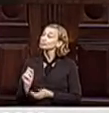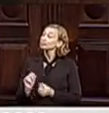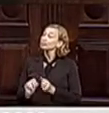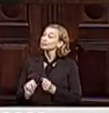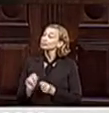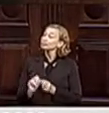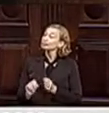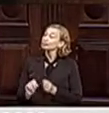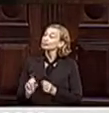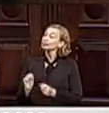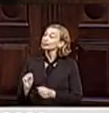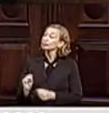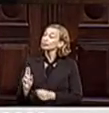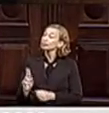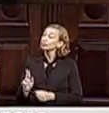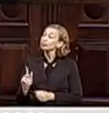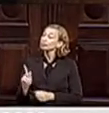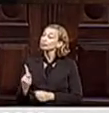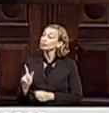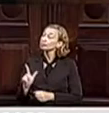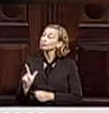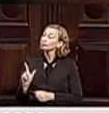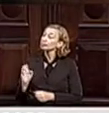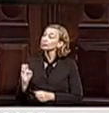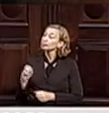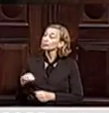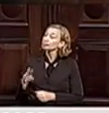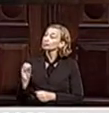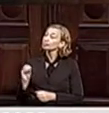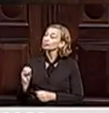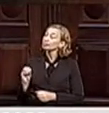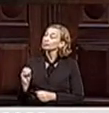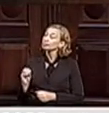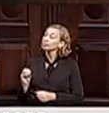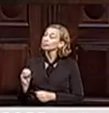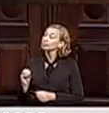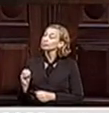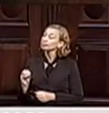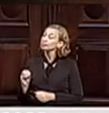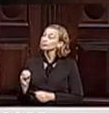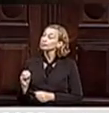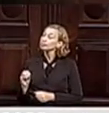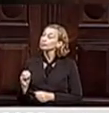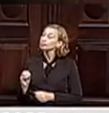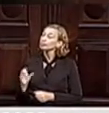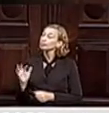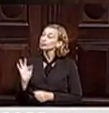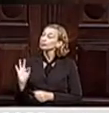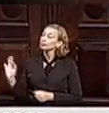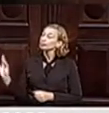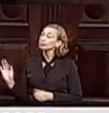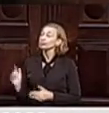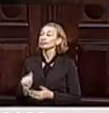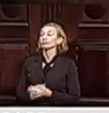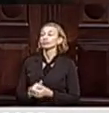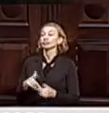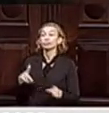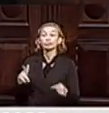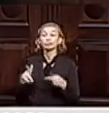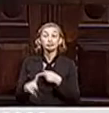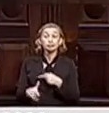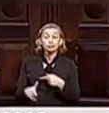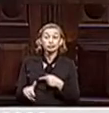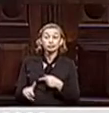Que a presidente deveria ter sido impedida e, consequentemente, deveria